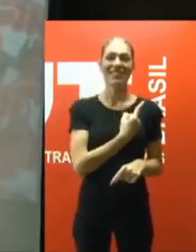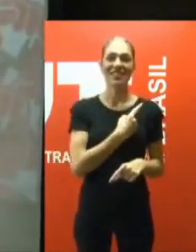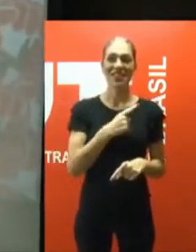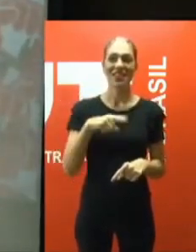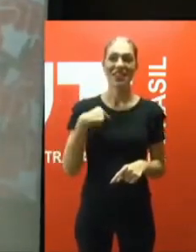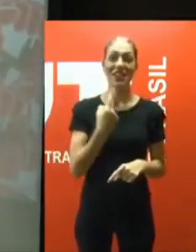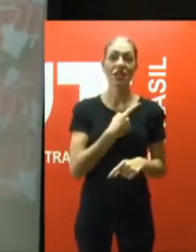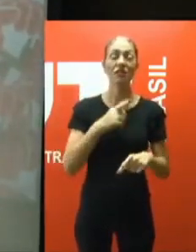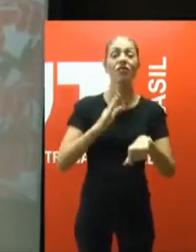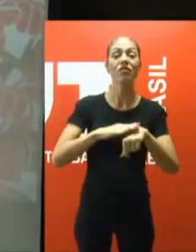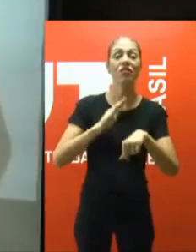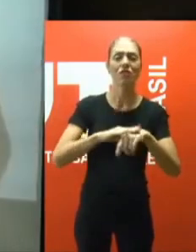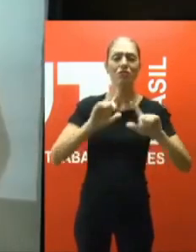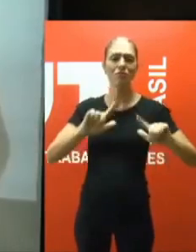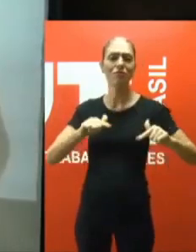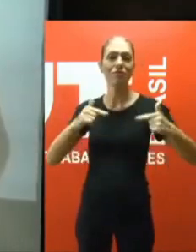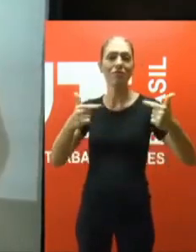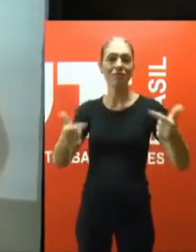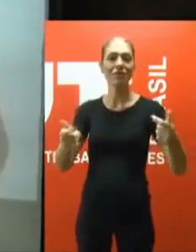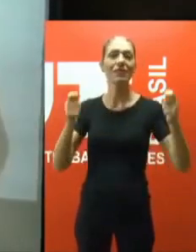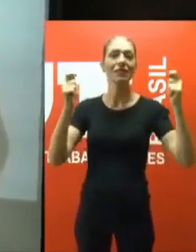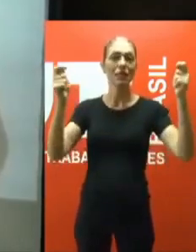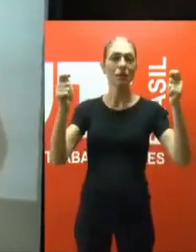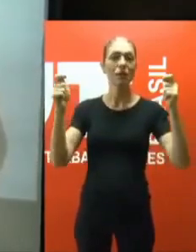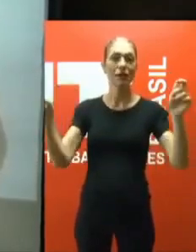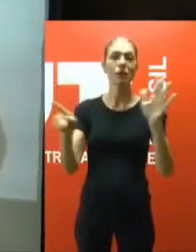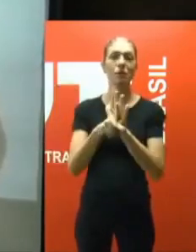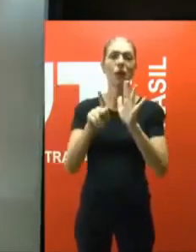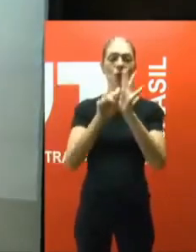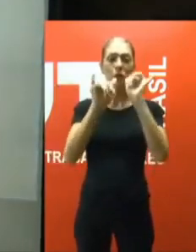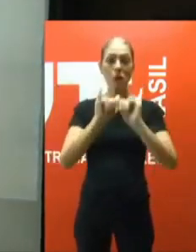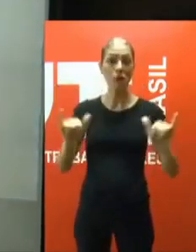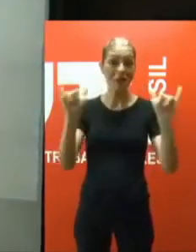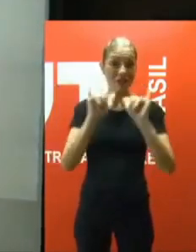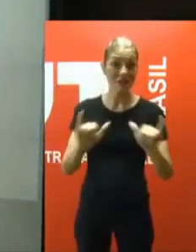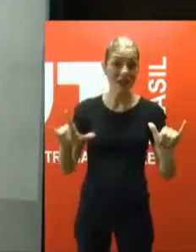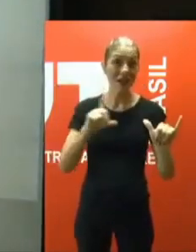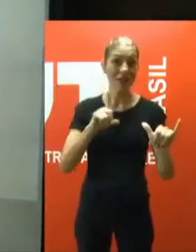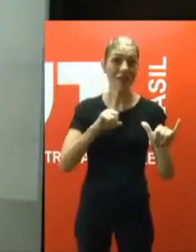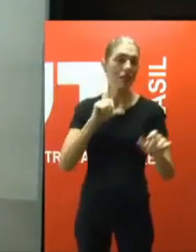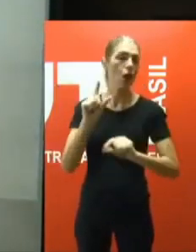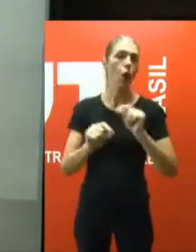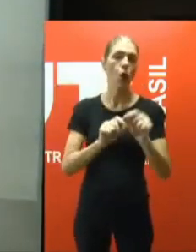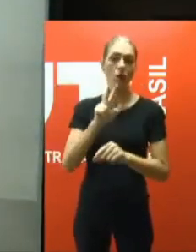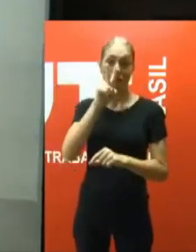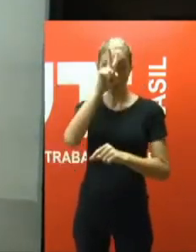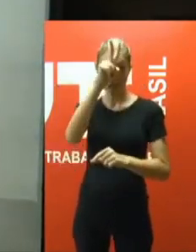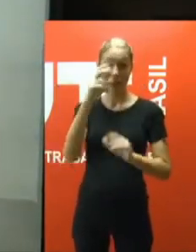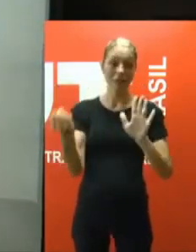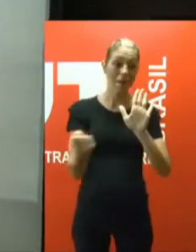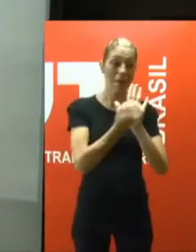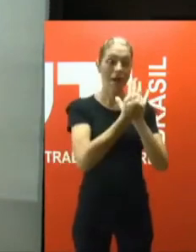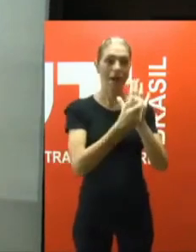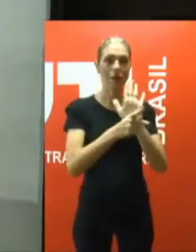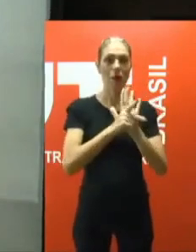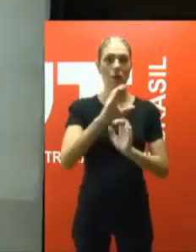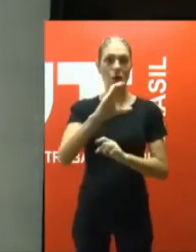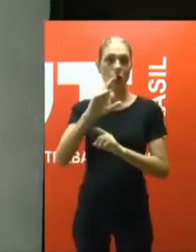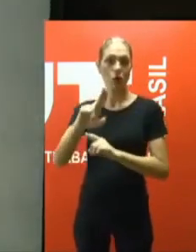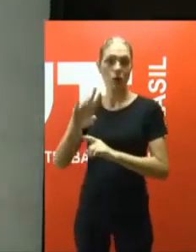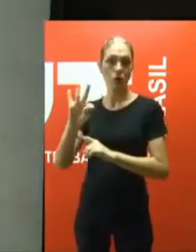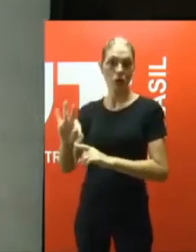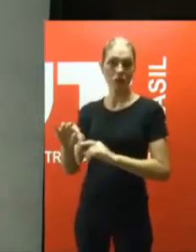exponencial. Campanhas publicitárias ajudam a fortalecer a marca da CUT e a imagem